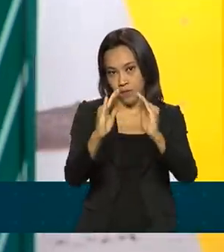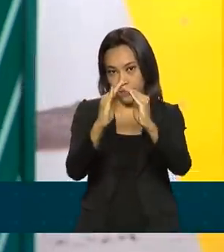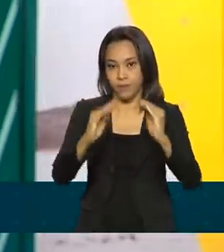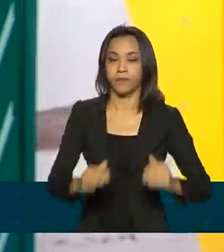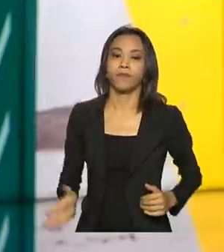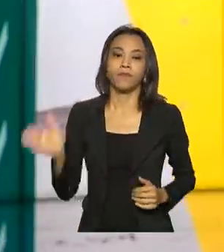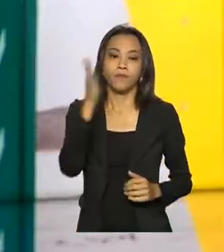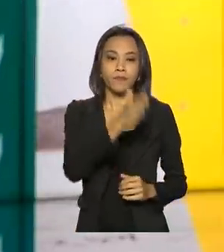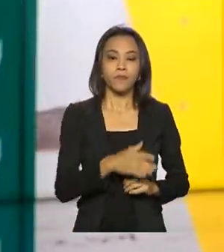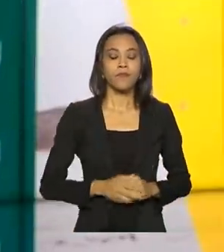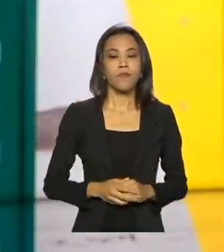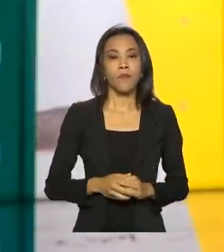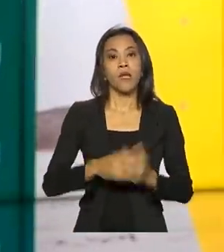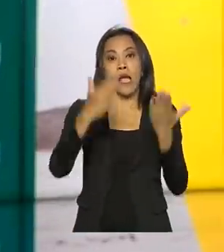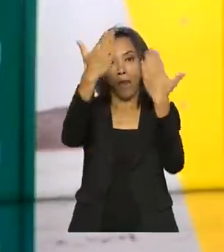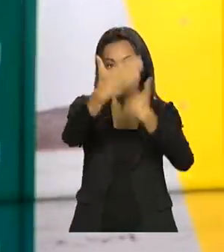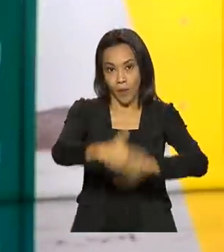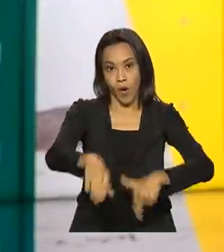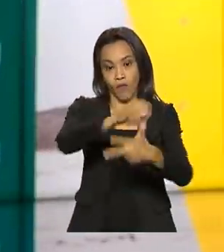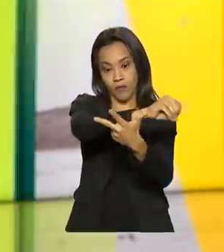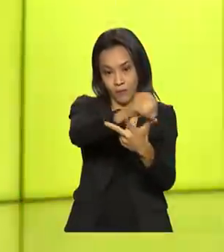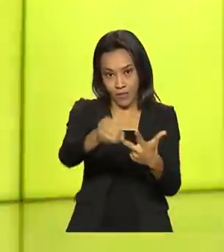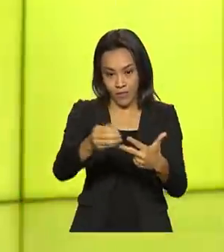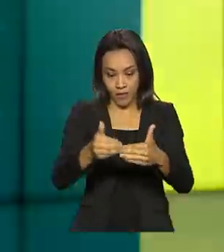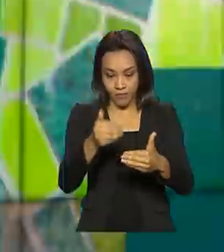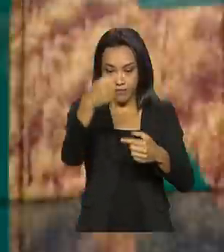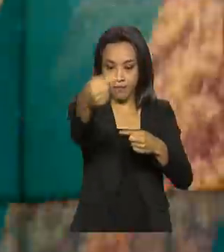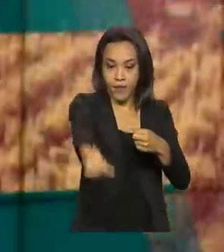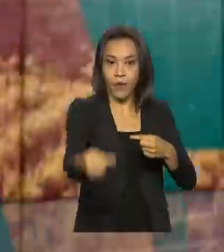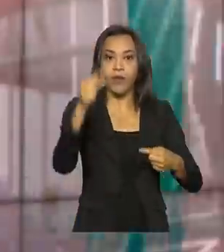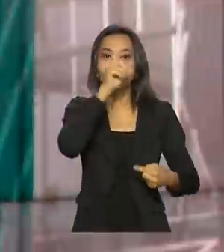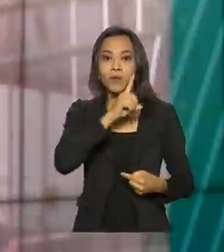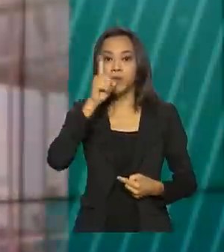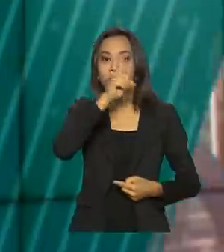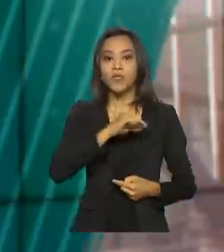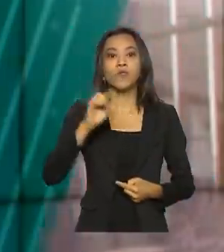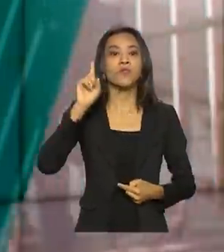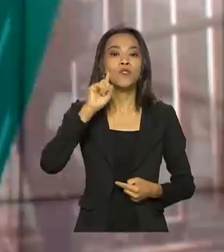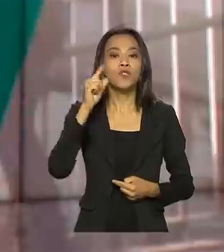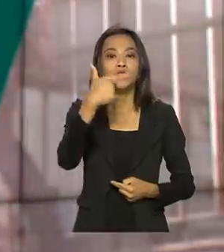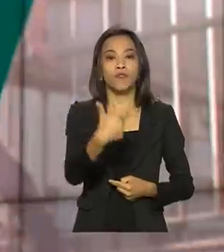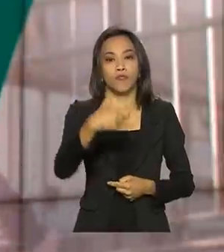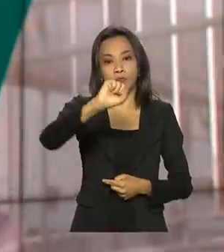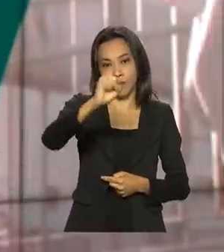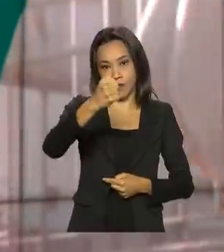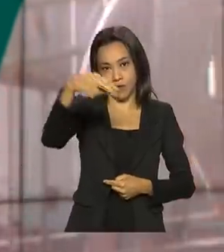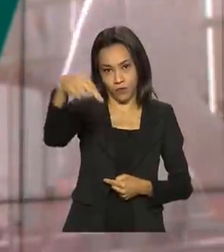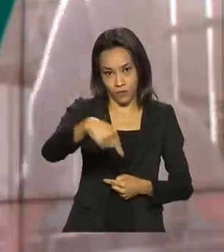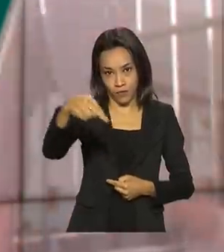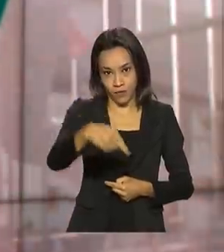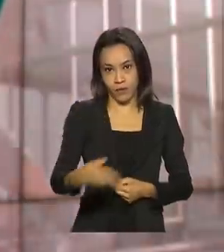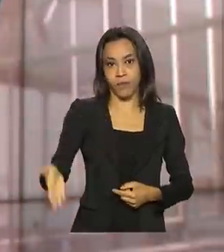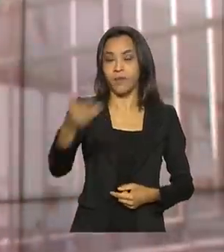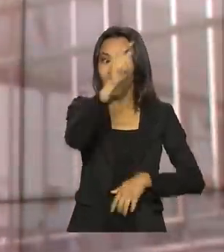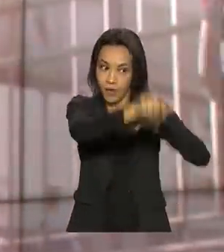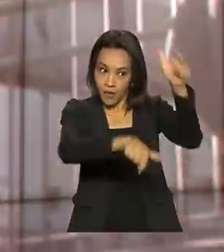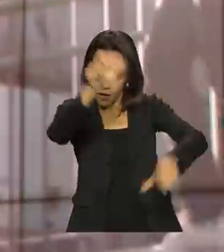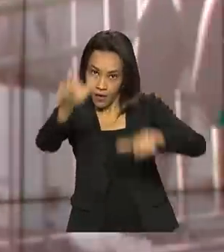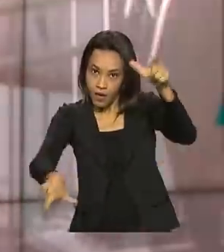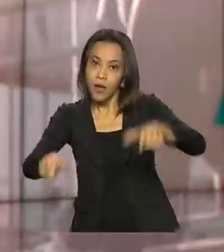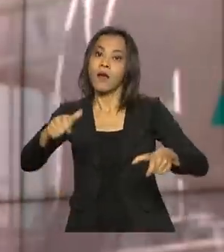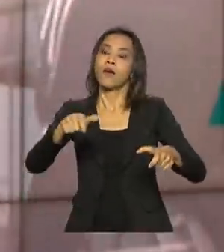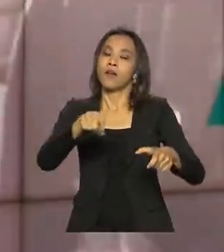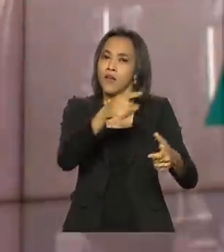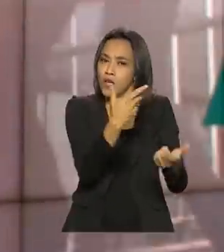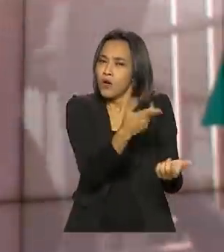o segundo dia do Enem 2021 Será domingo agora depois de amanhã 28 de Novembro os candidatos vão